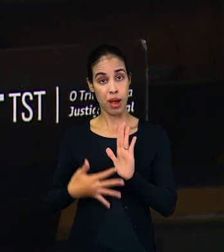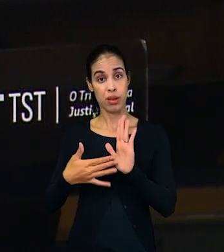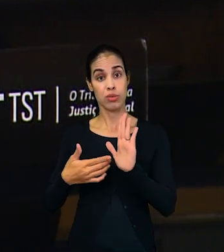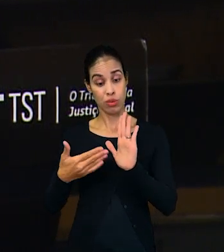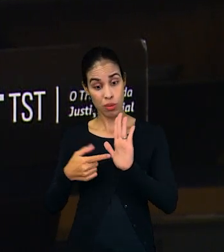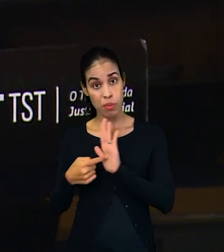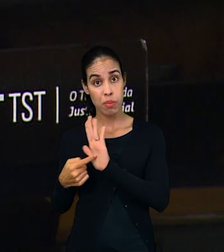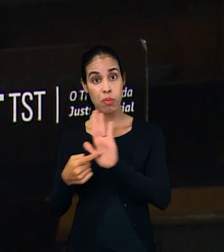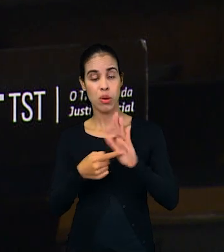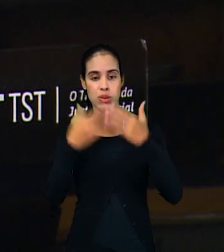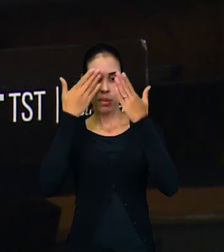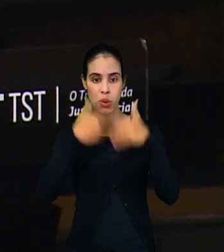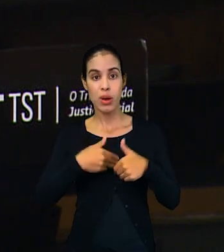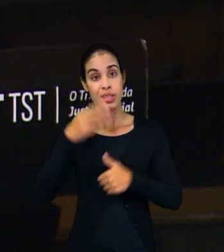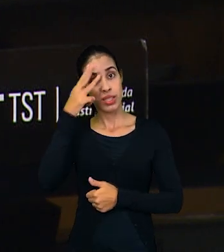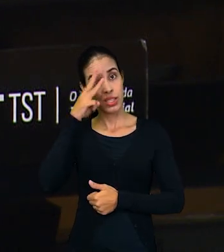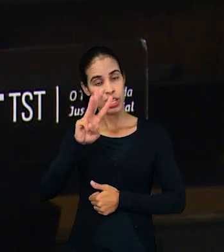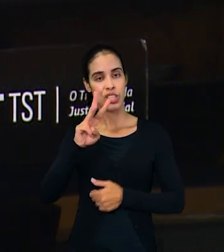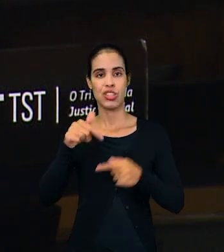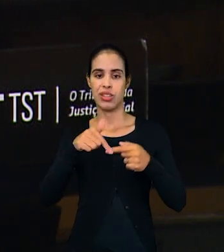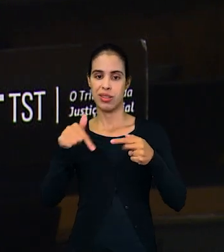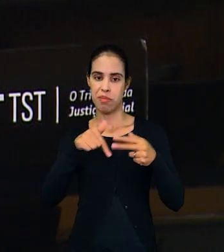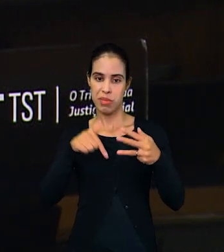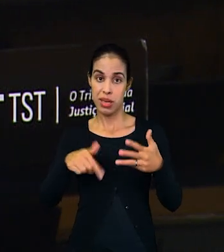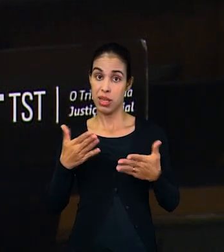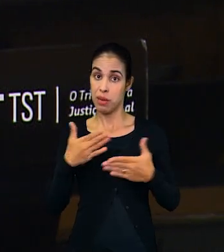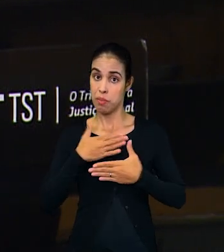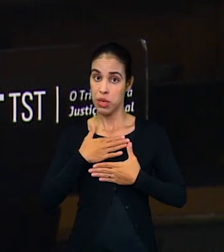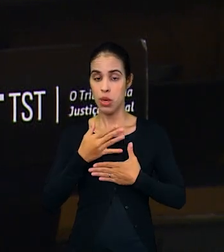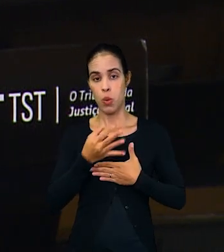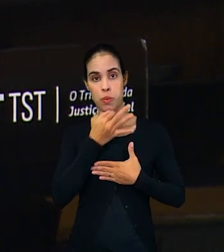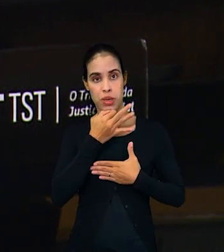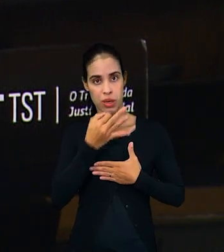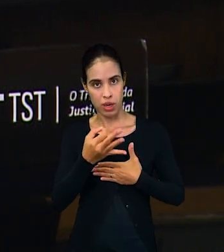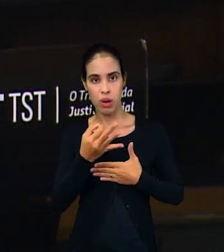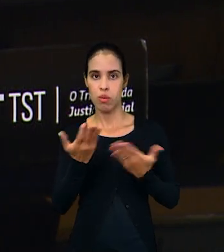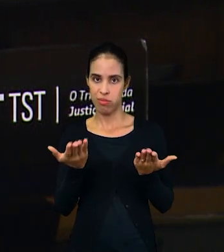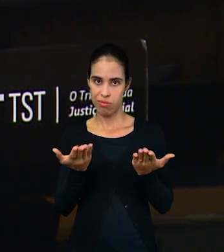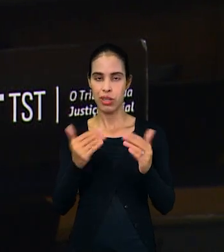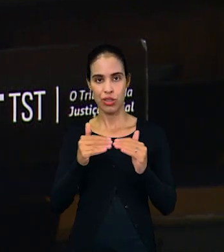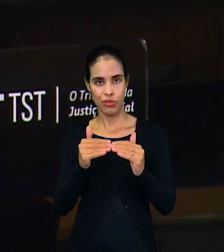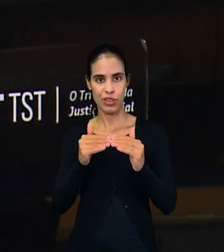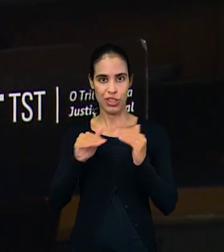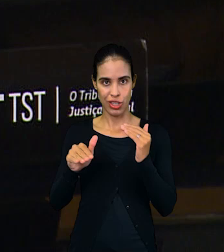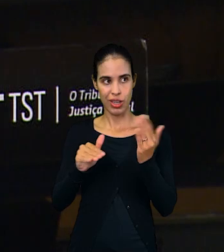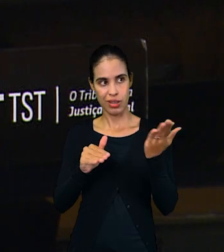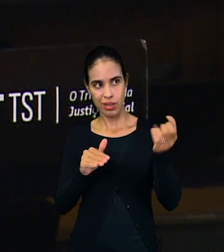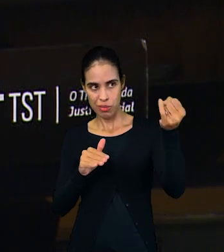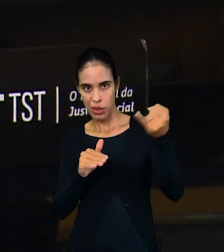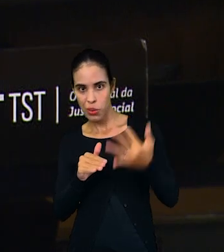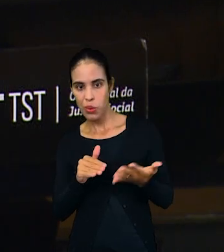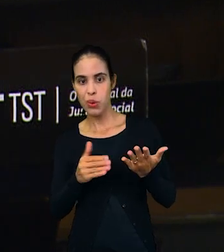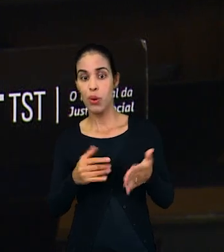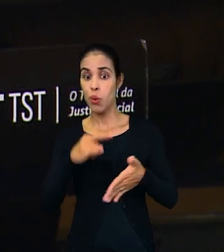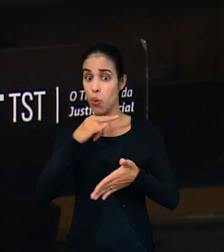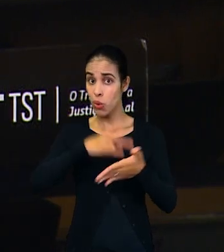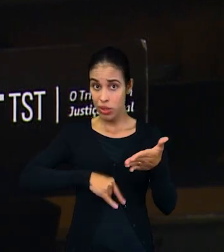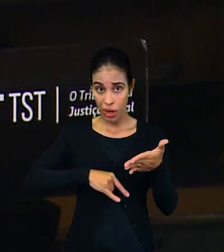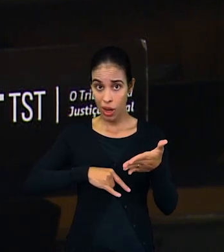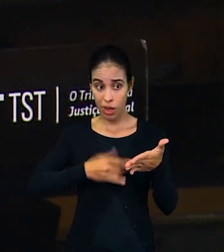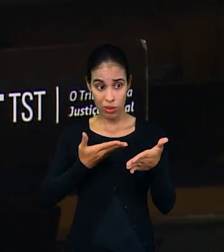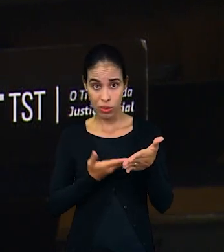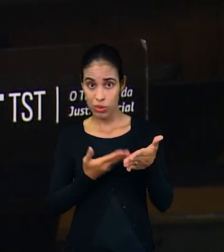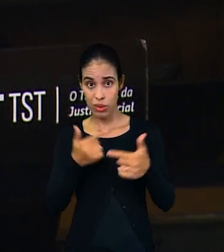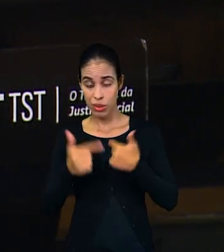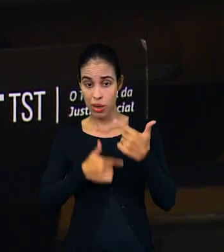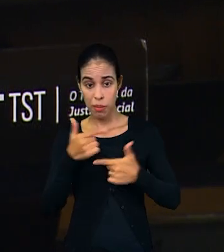a premissa fática aqui que é de 3 dias por semana. E, a meu ver, aqui na linha da divergência, está configurado um contrato